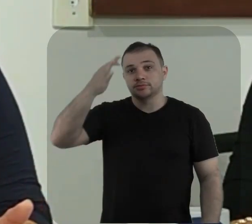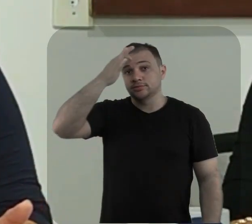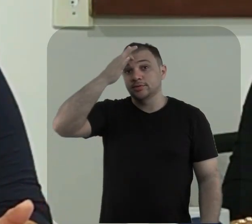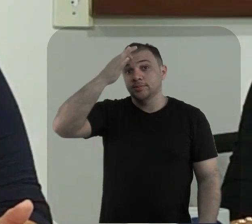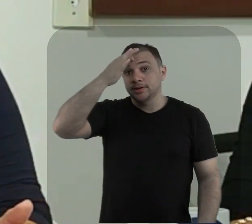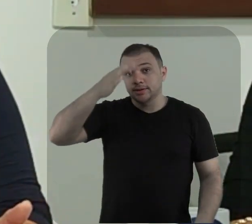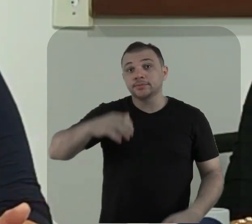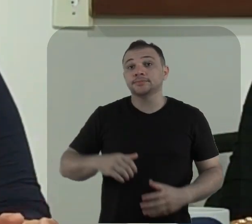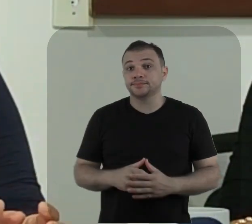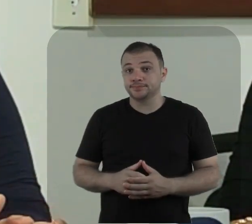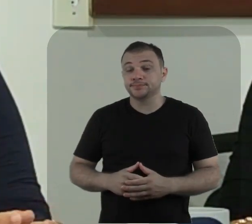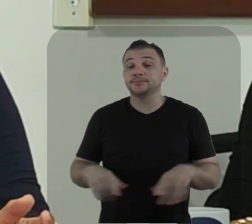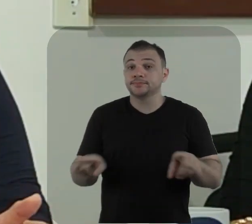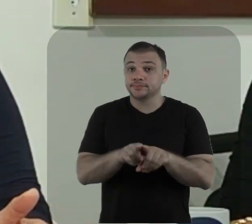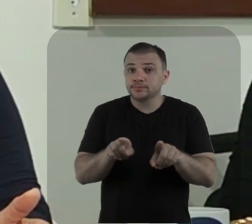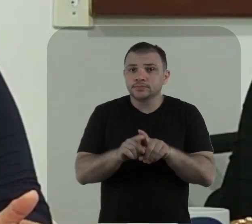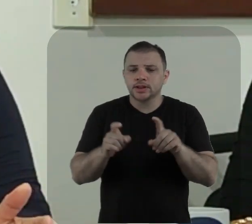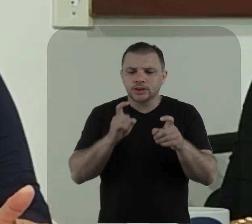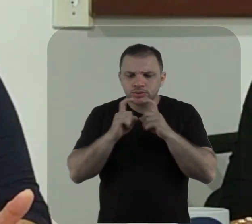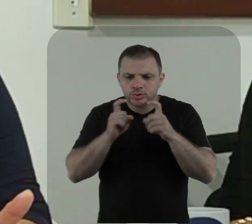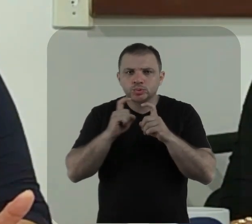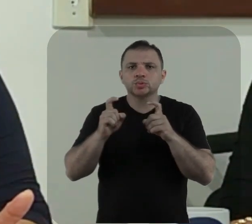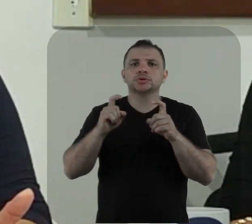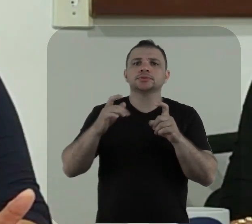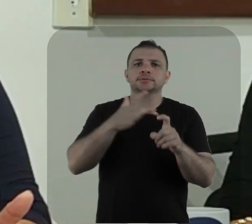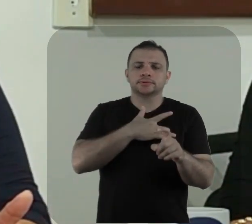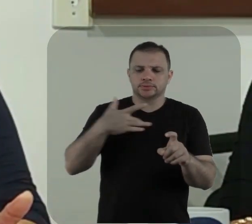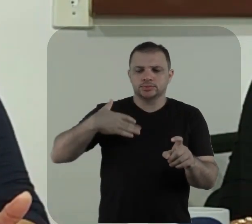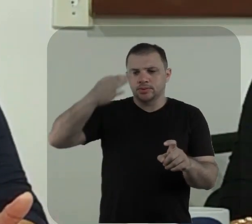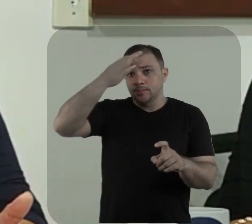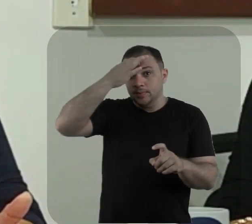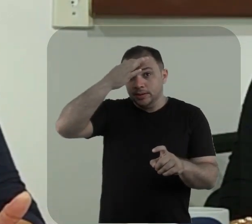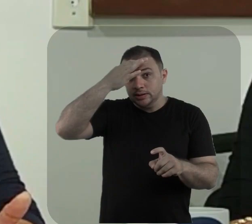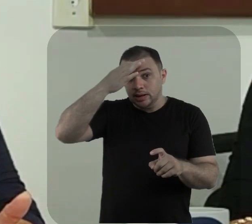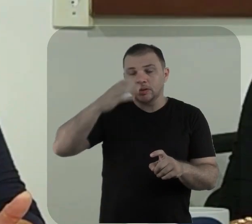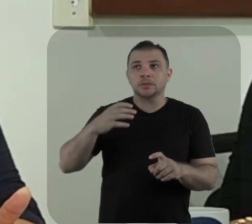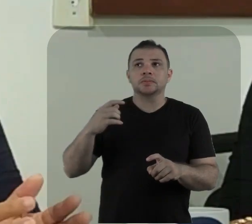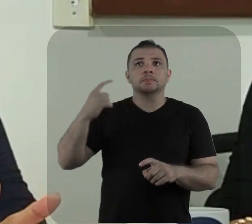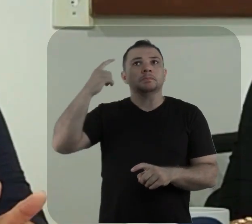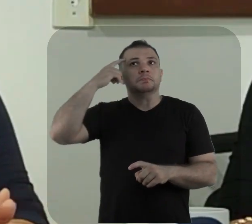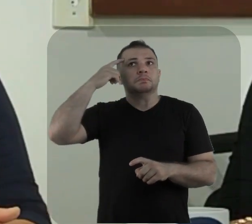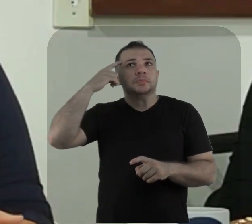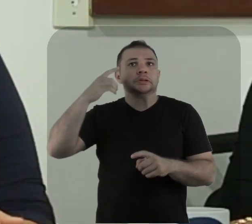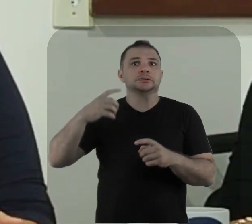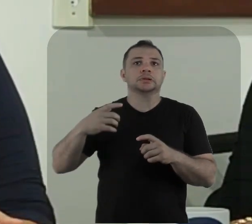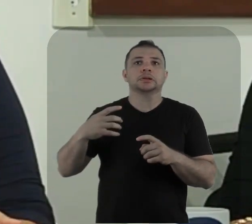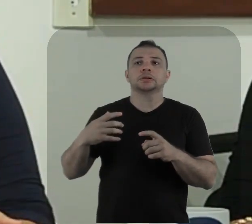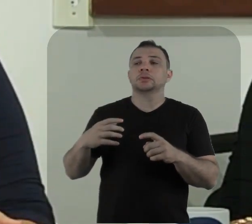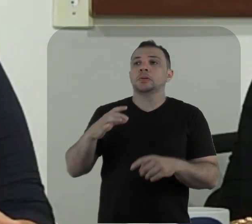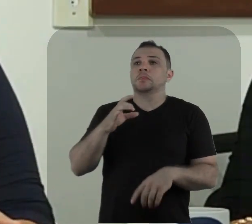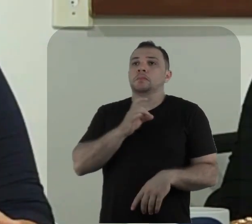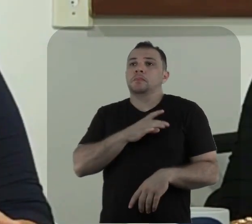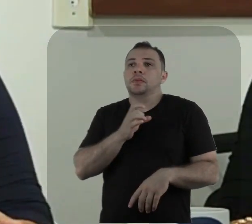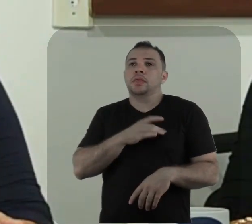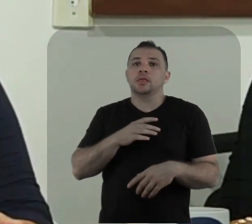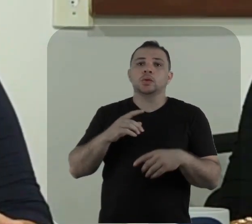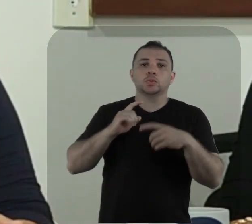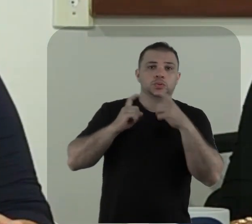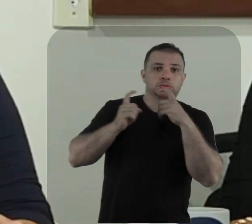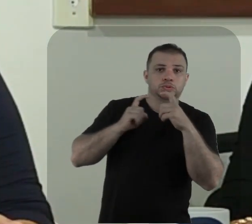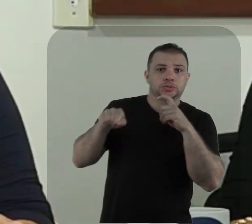discutir saúde mental e cada vez mais se discutir saúde mental sem o tabu, que ainda é muito presente quando se fala no